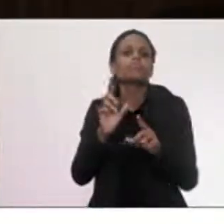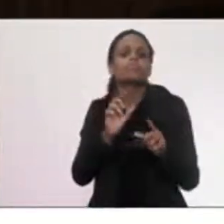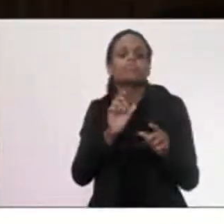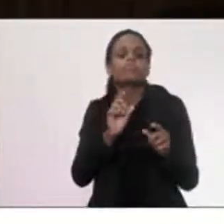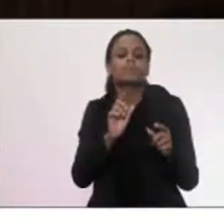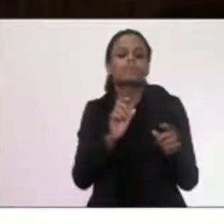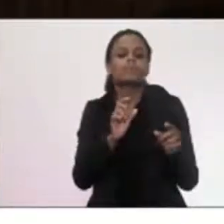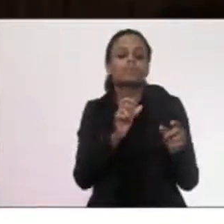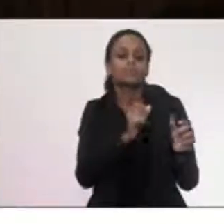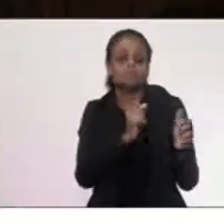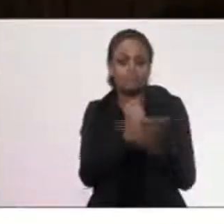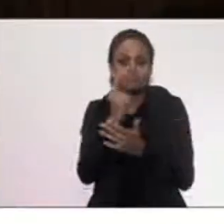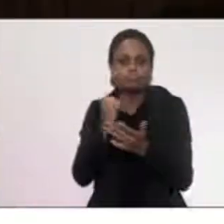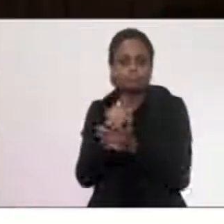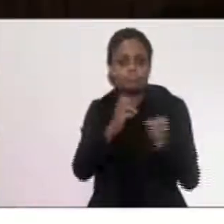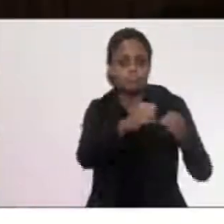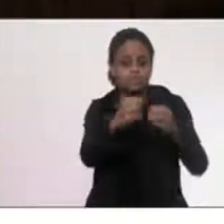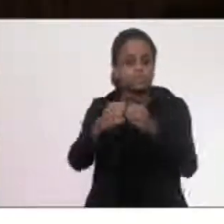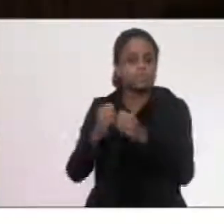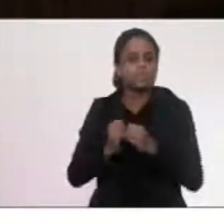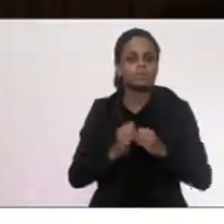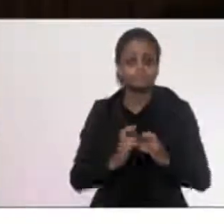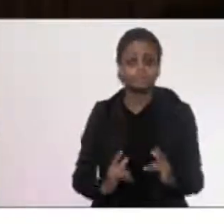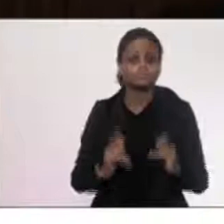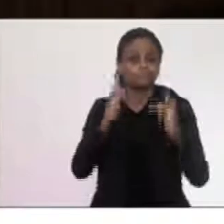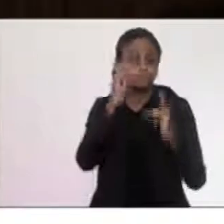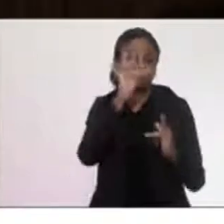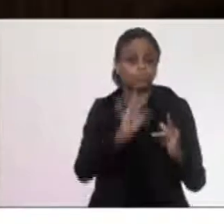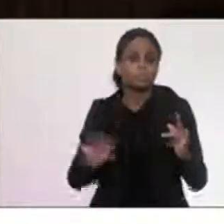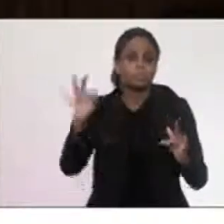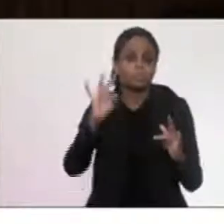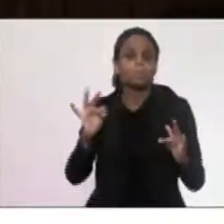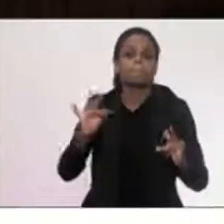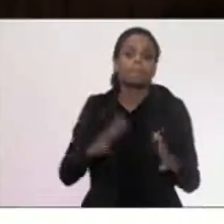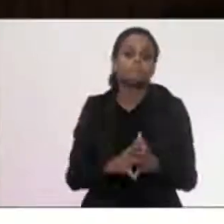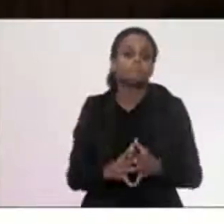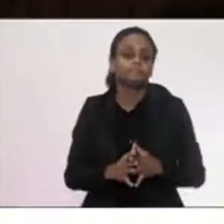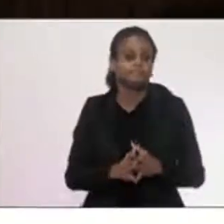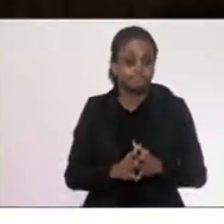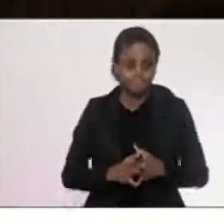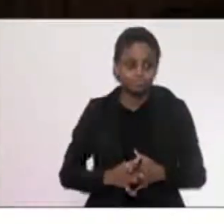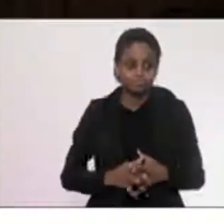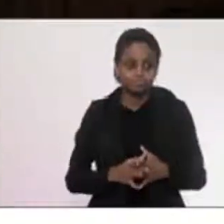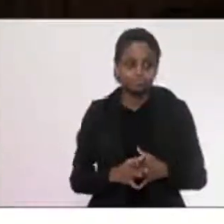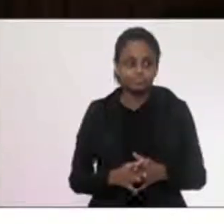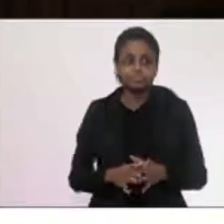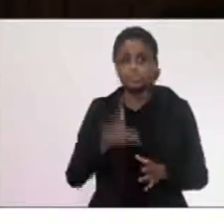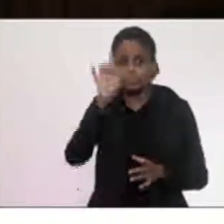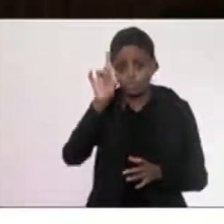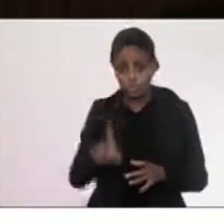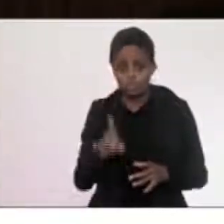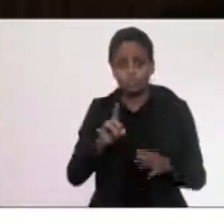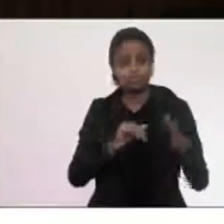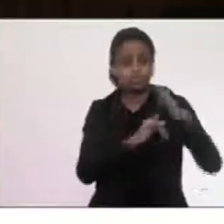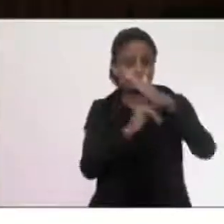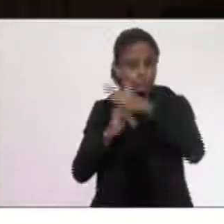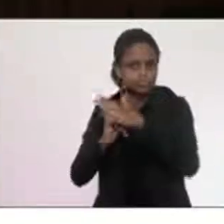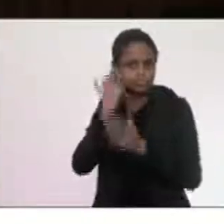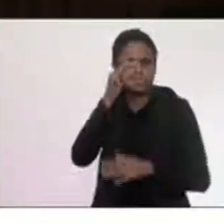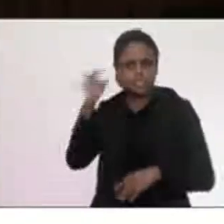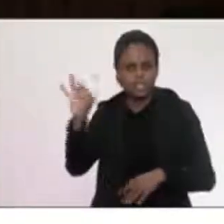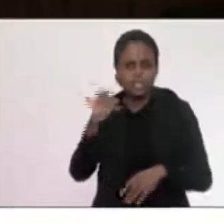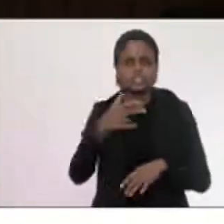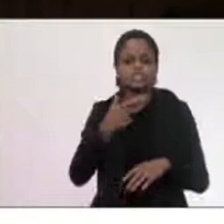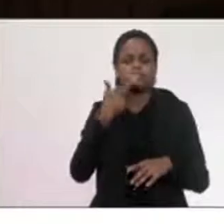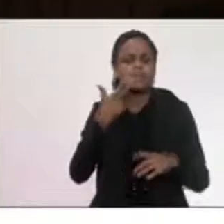universidades. Nossos reitores de universidades federais e institutos federais já manifestaram que esse cenário possível de paralisação